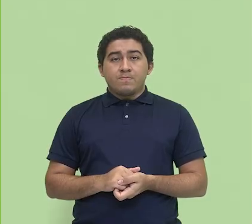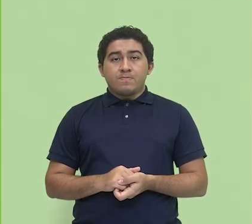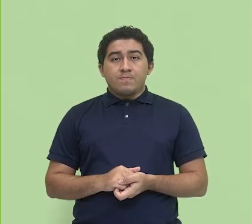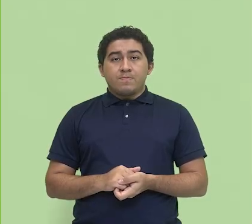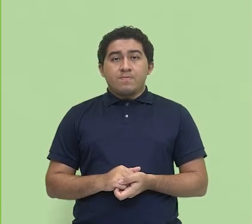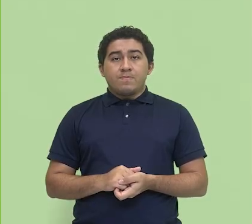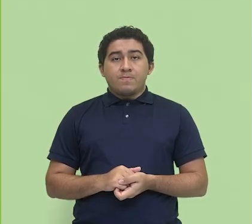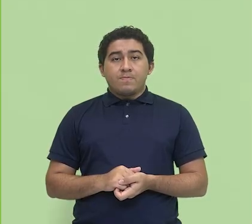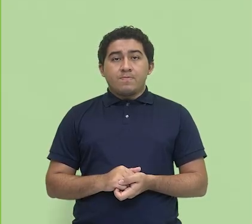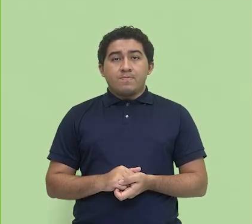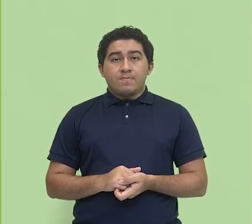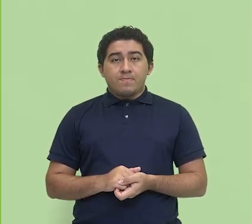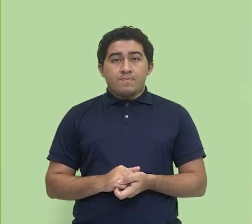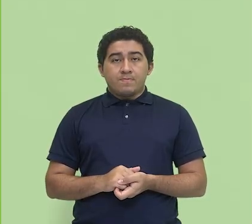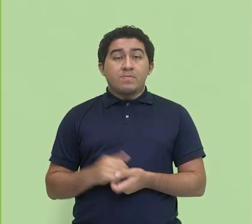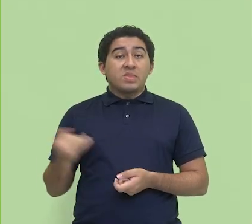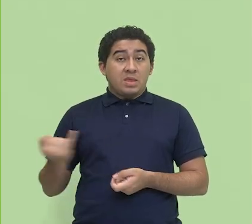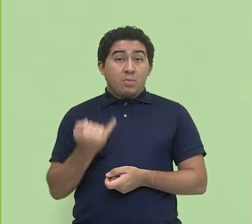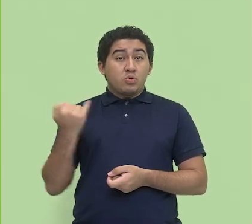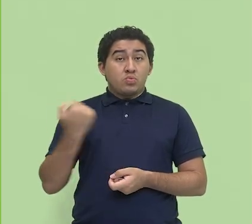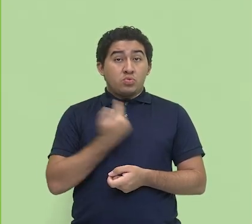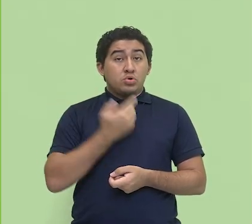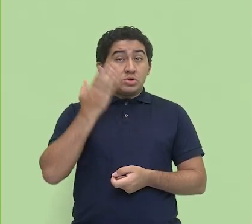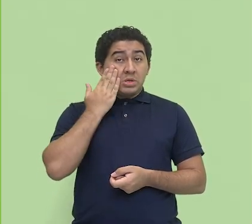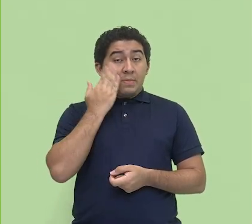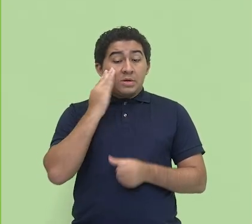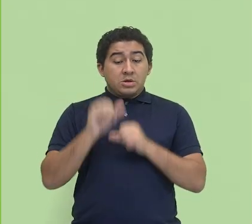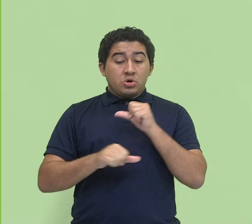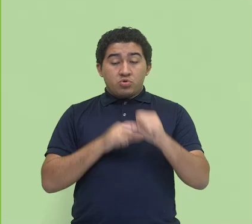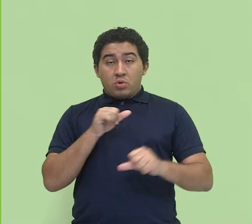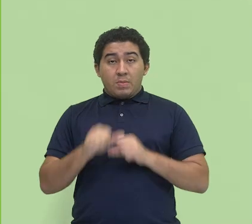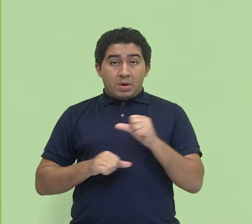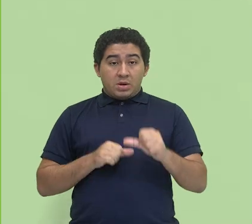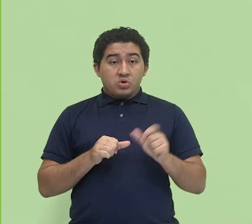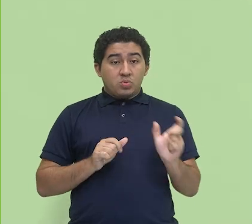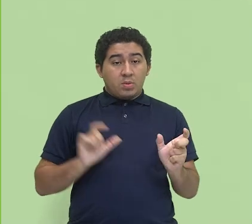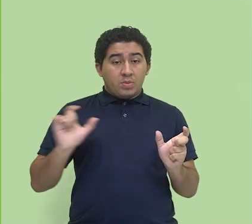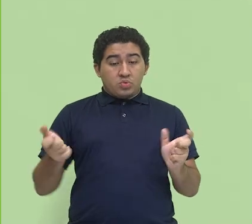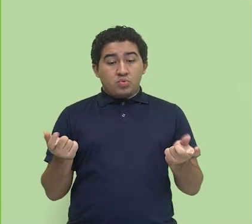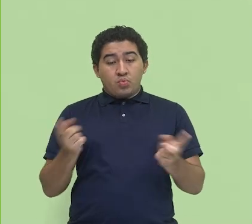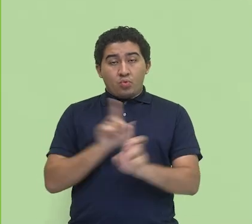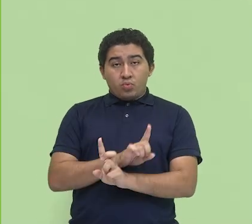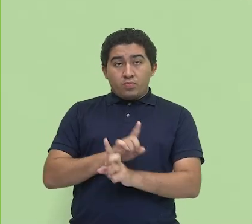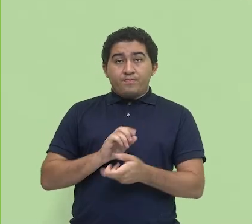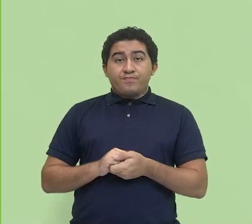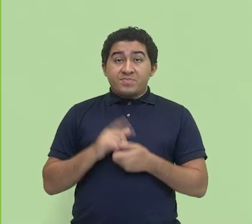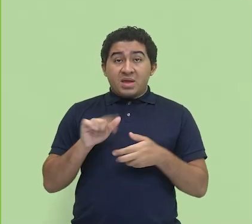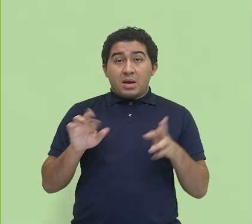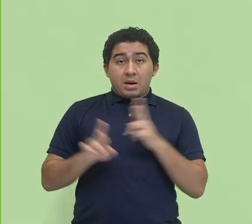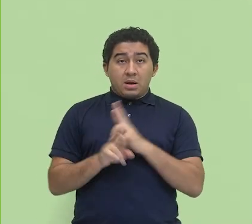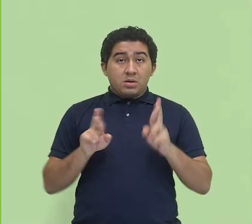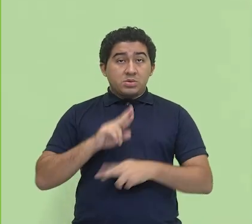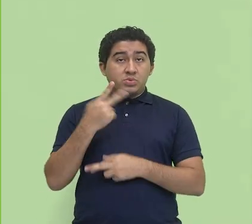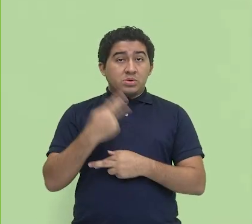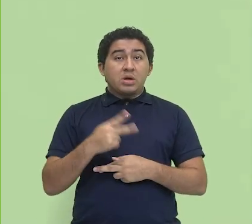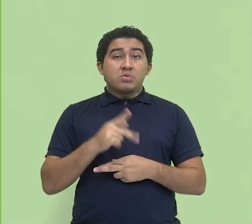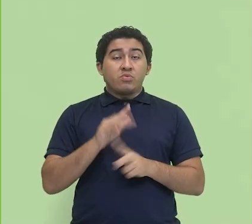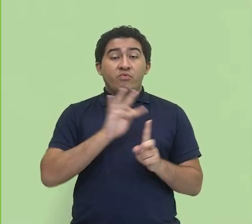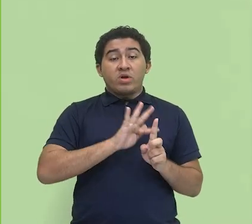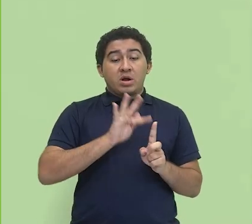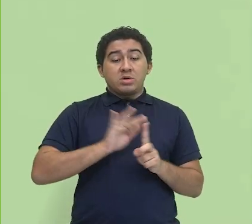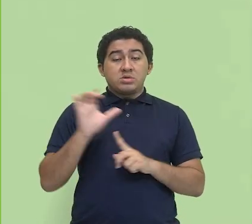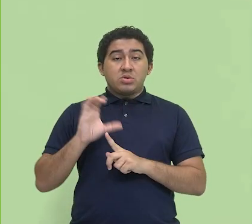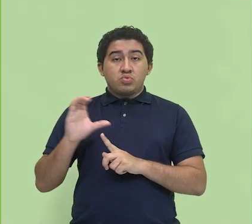é importante para a gente saber transformar de uma escala para outra. É a relação entre as escalas Fahrenheit